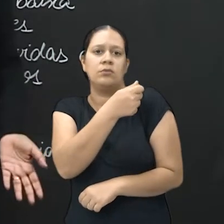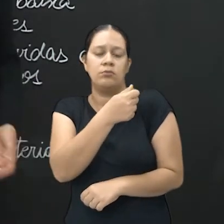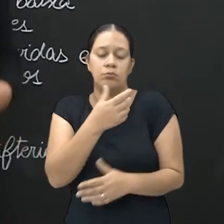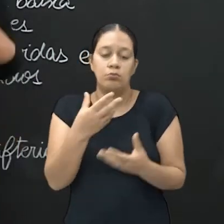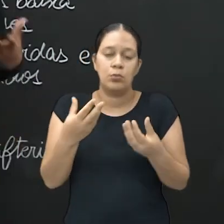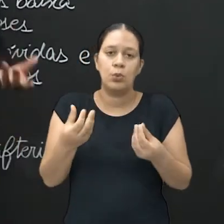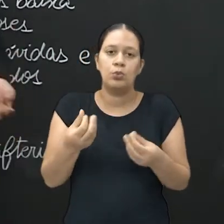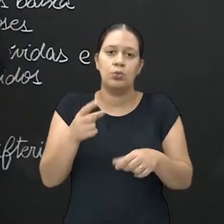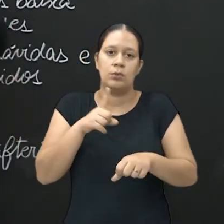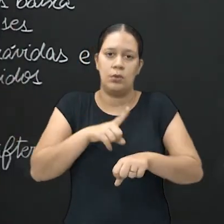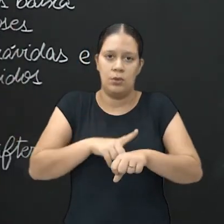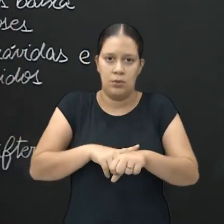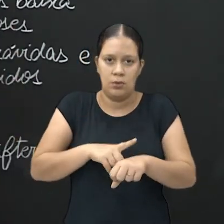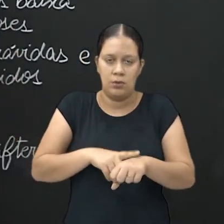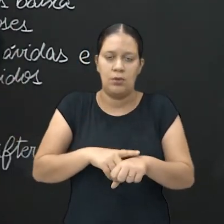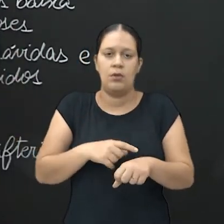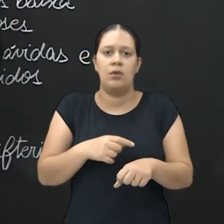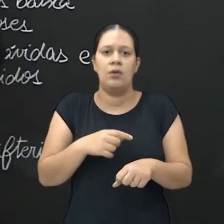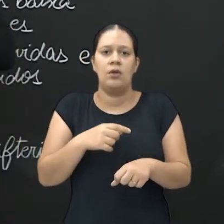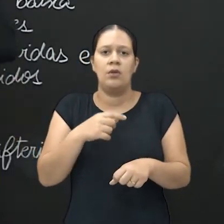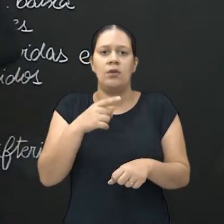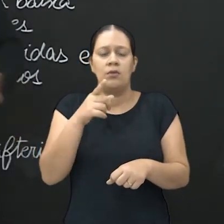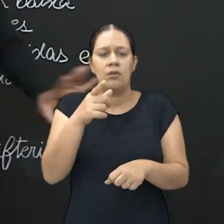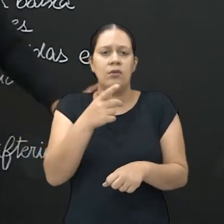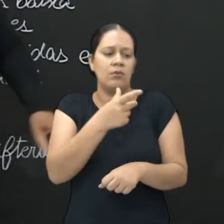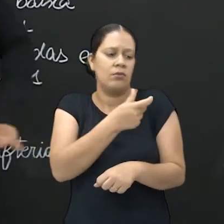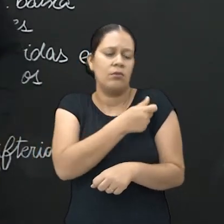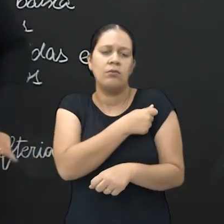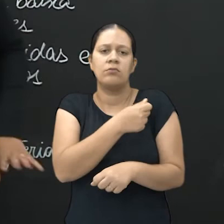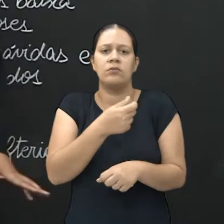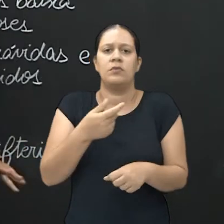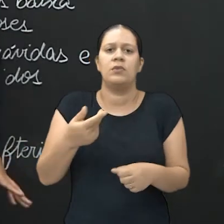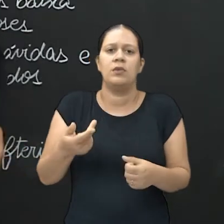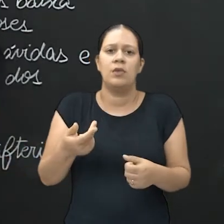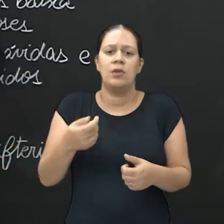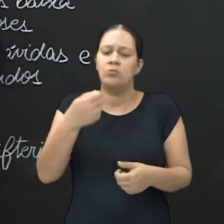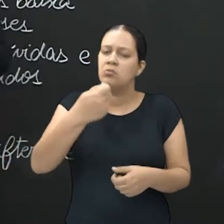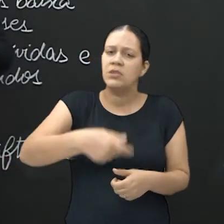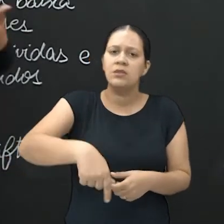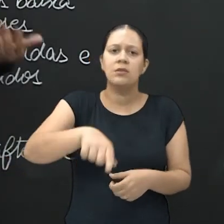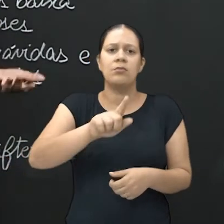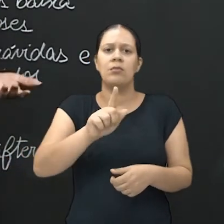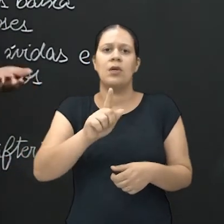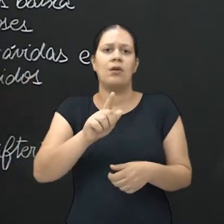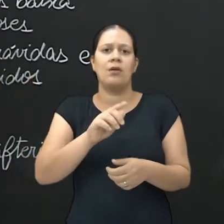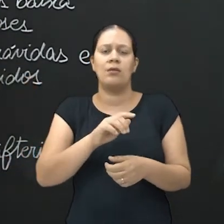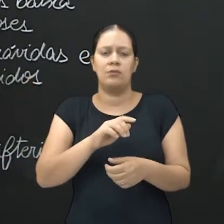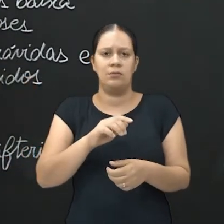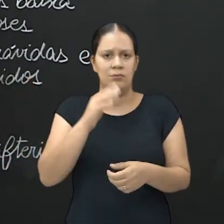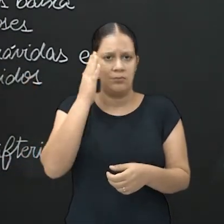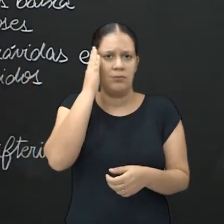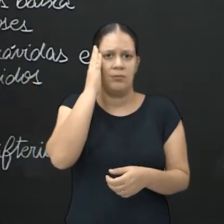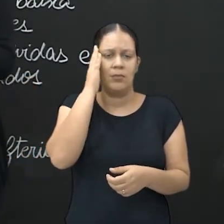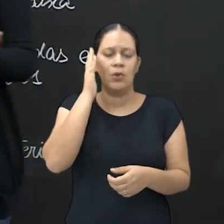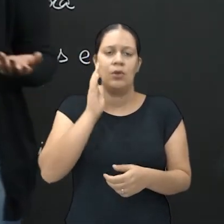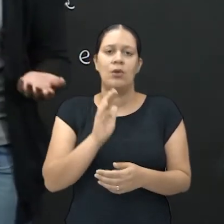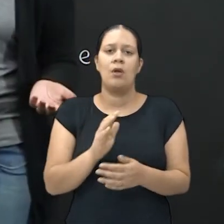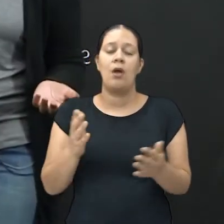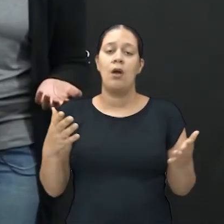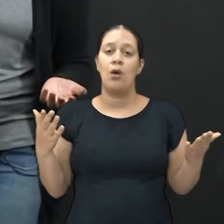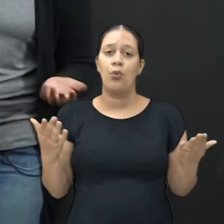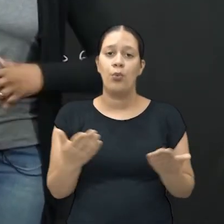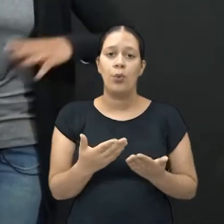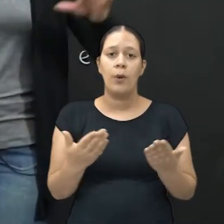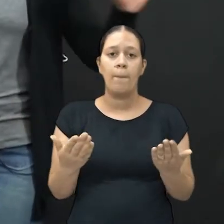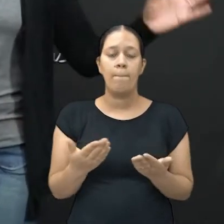muito tempo. Então, muitas vezes a gente toma uma vacina uma vez e pronto, não precisa tomar outra. A imunidade ela é mais longa.